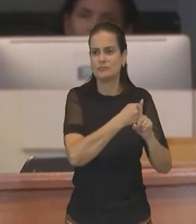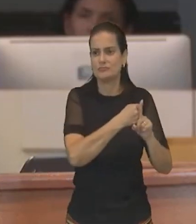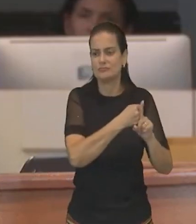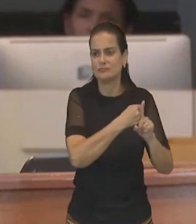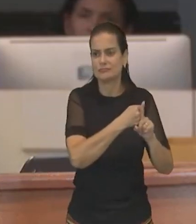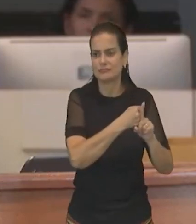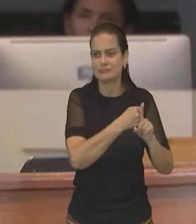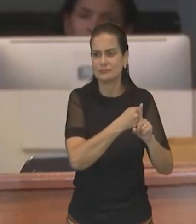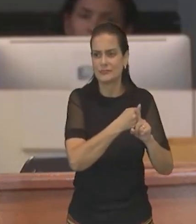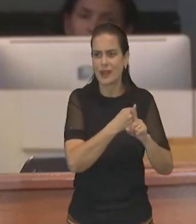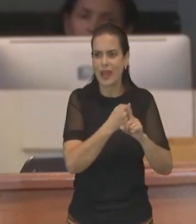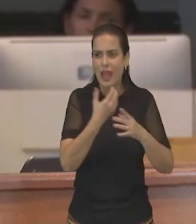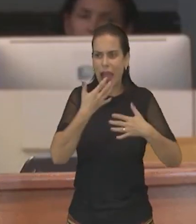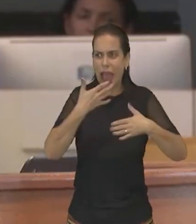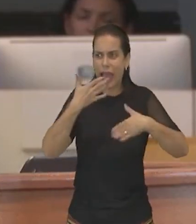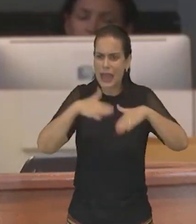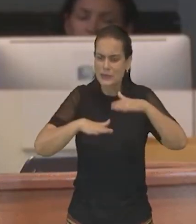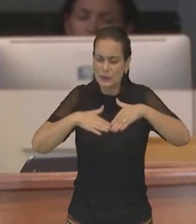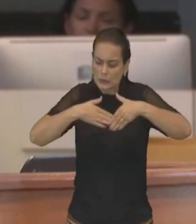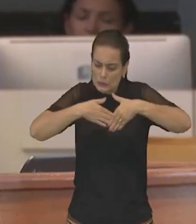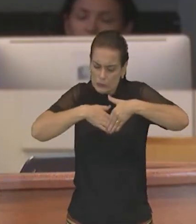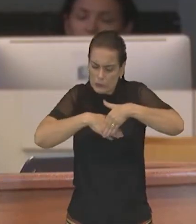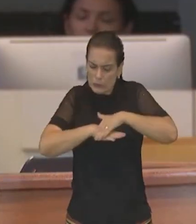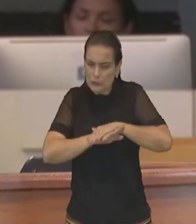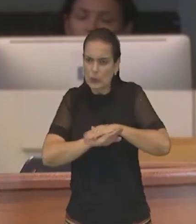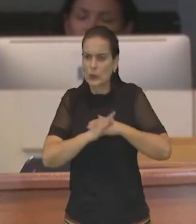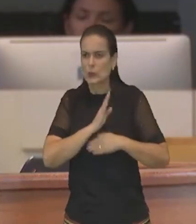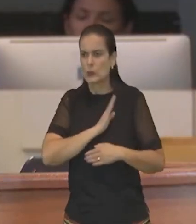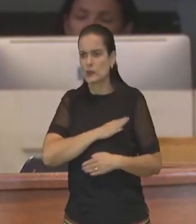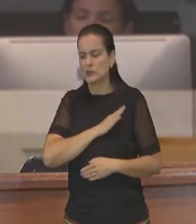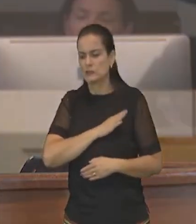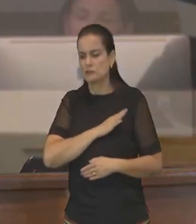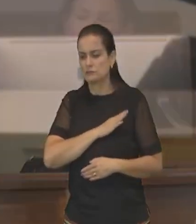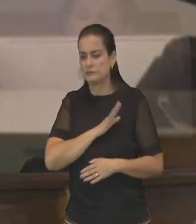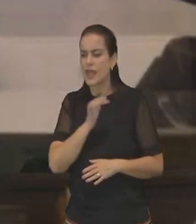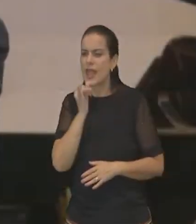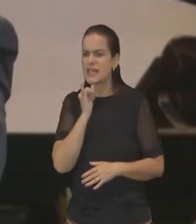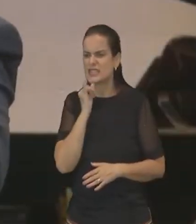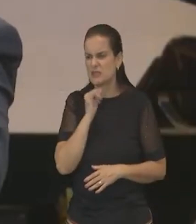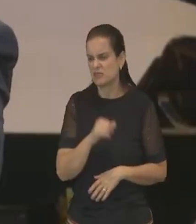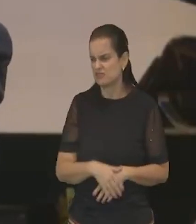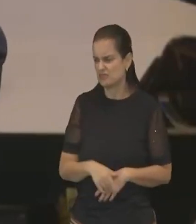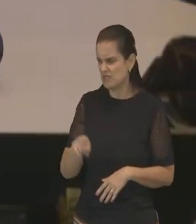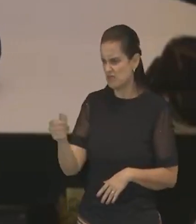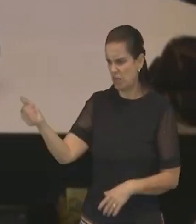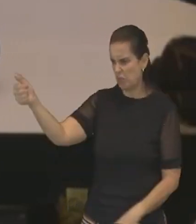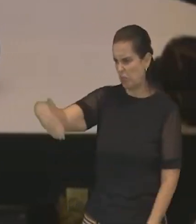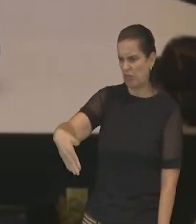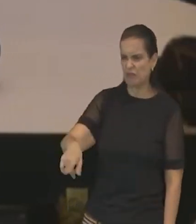seu inconsciente e prejudica suas ações. Por exemplo: você não presta para nada,